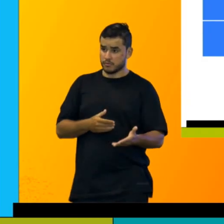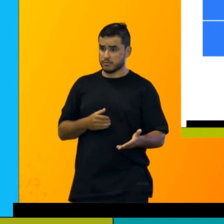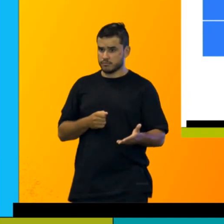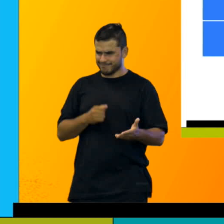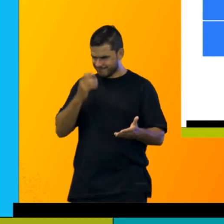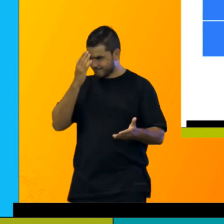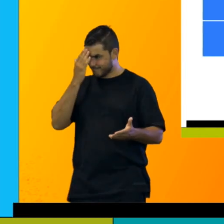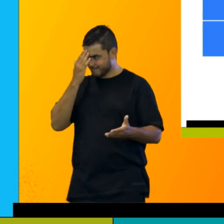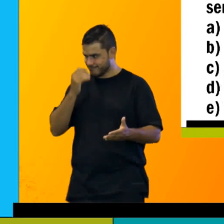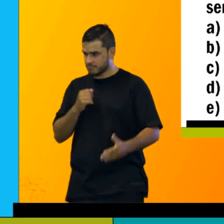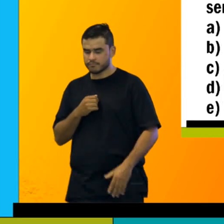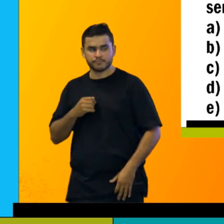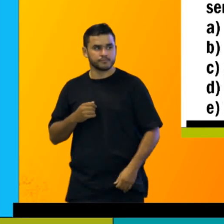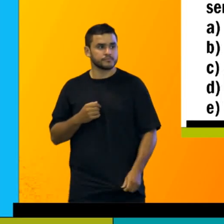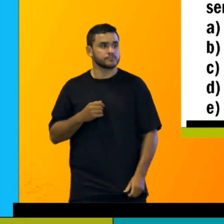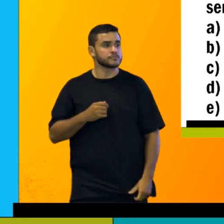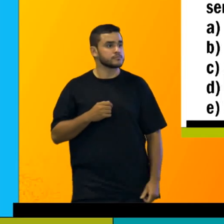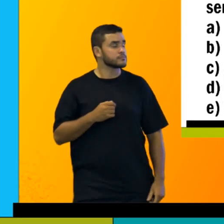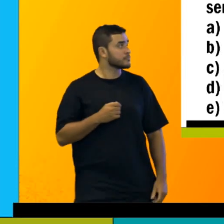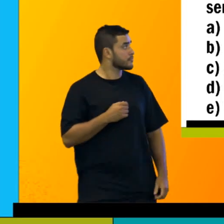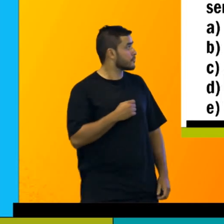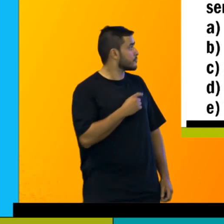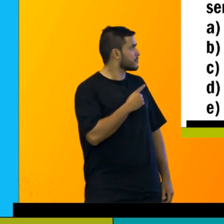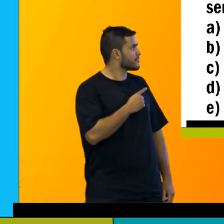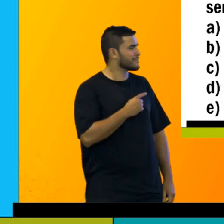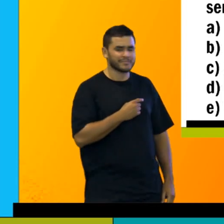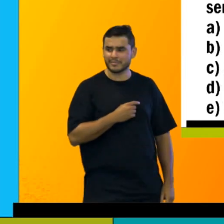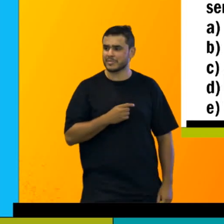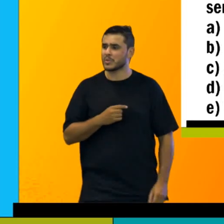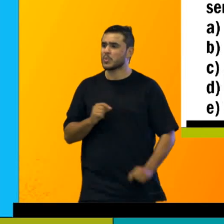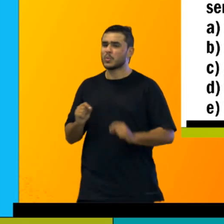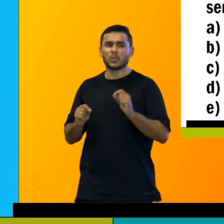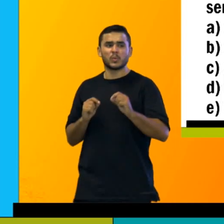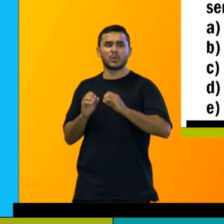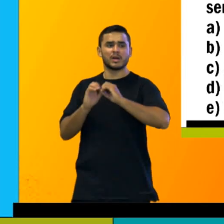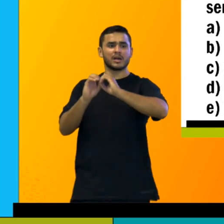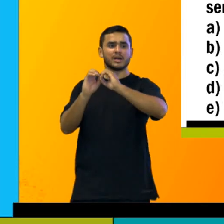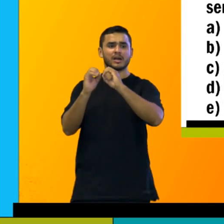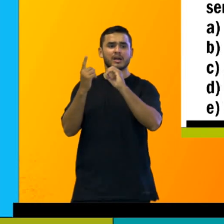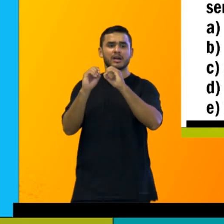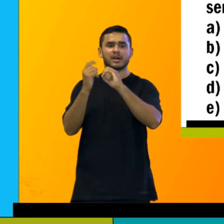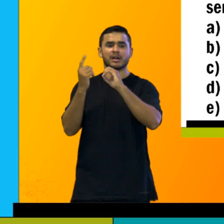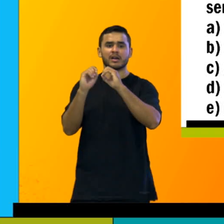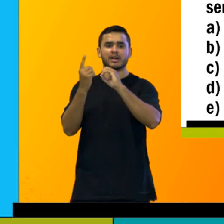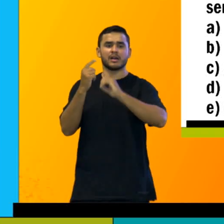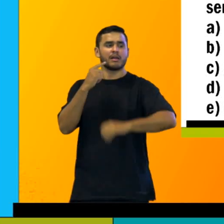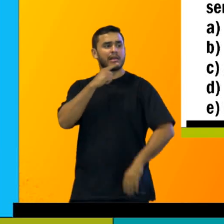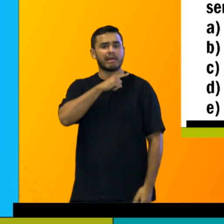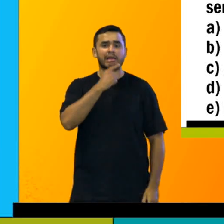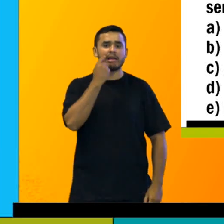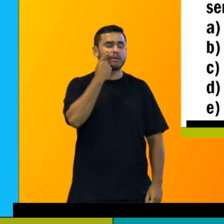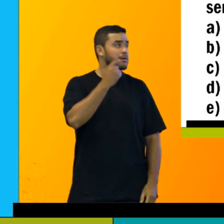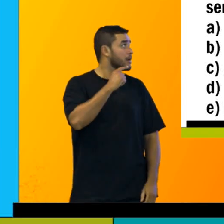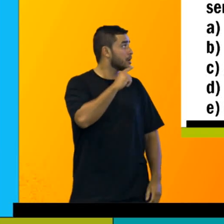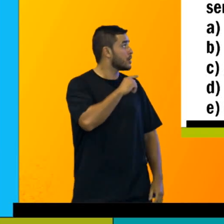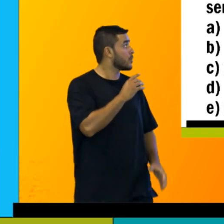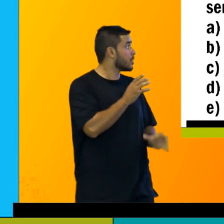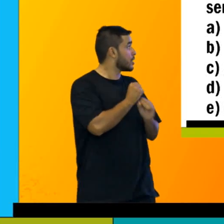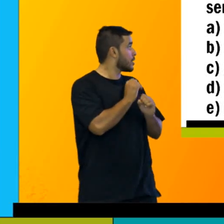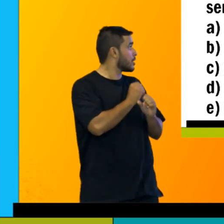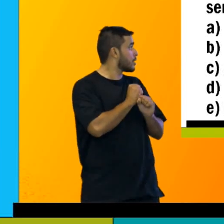Ok, vamos para frente. Eu não sei nem o que diabo é binário na minha vida, mas eu sei ler, eu sei interpretar a questão. Vamos para a pergunta